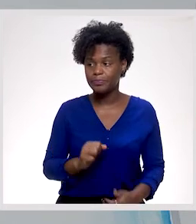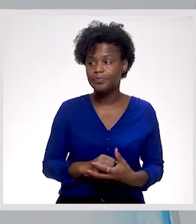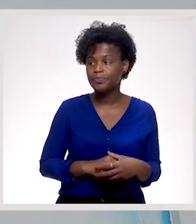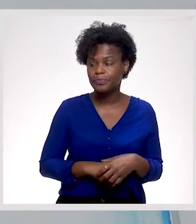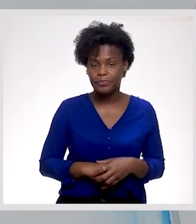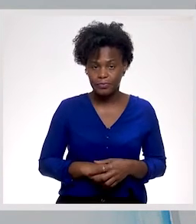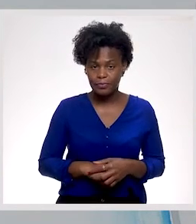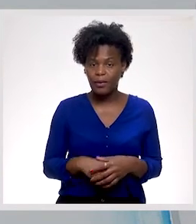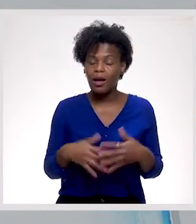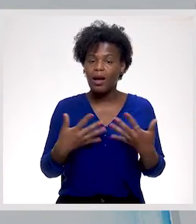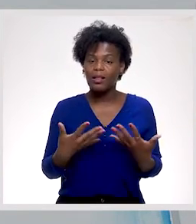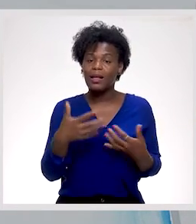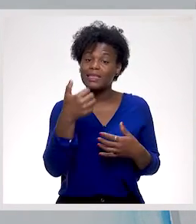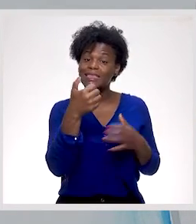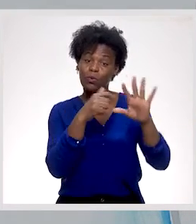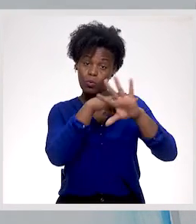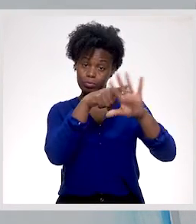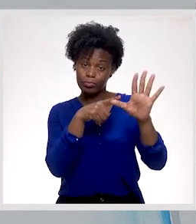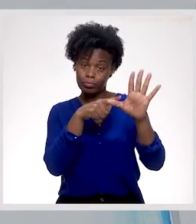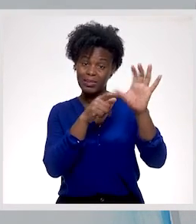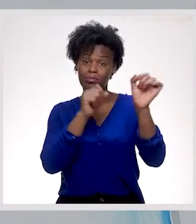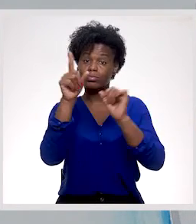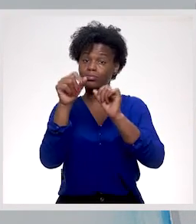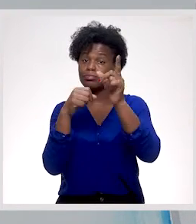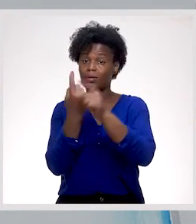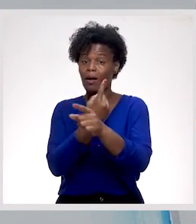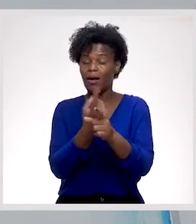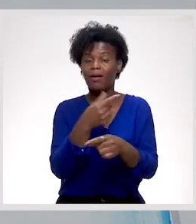Então, 5 astros que fazem parte do grupo dos planetas